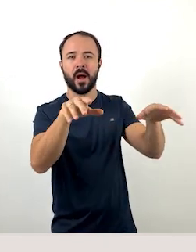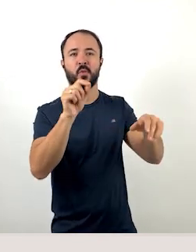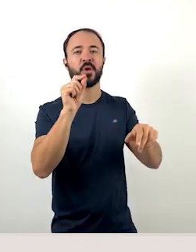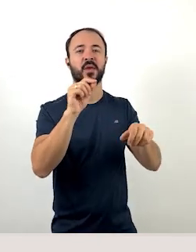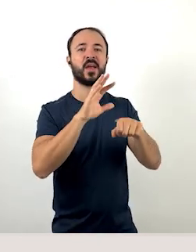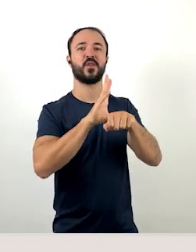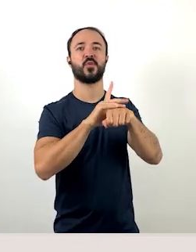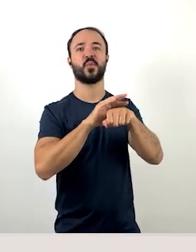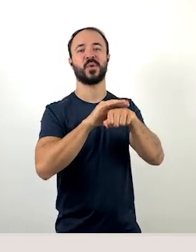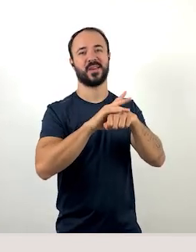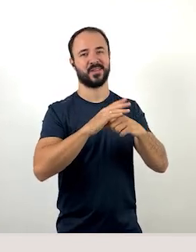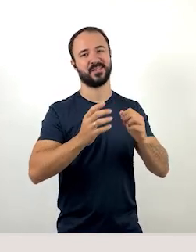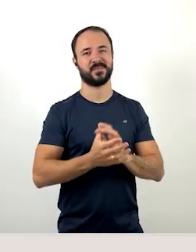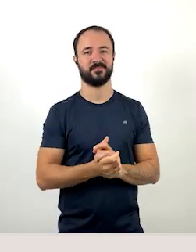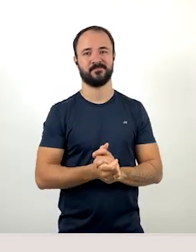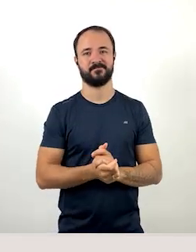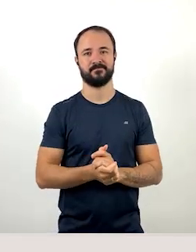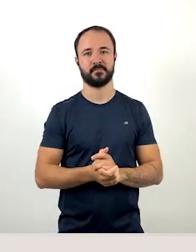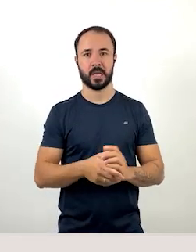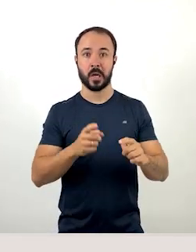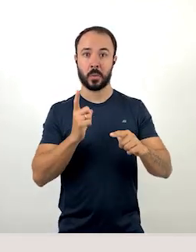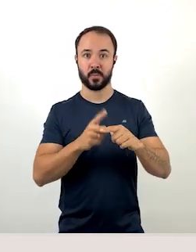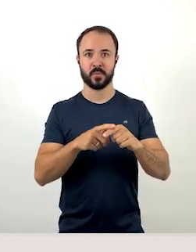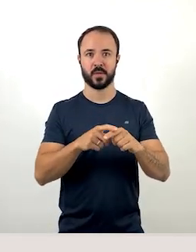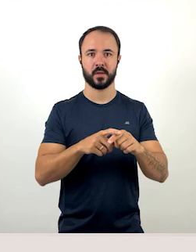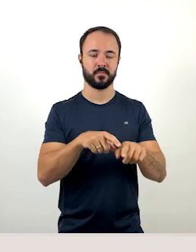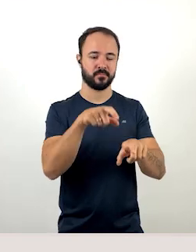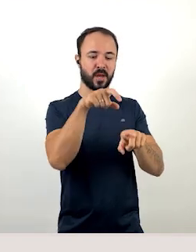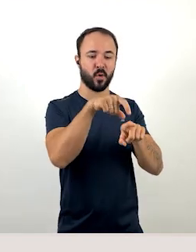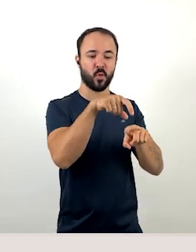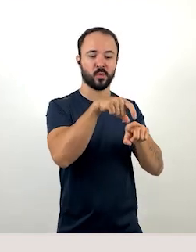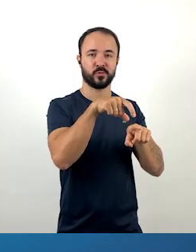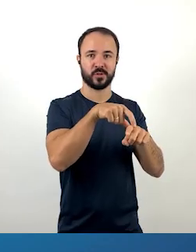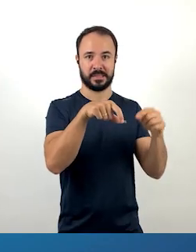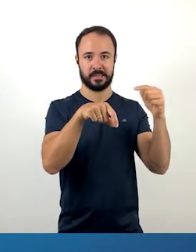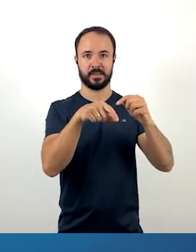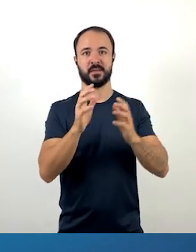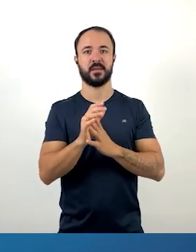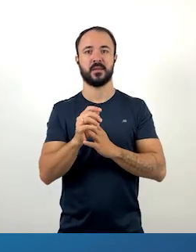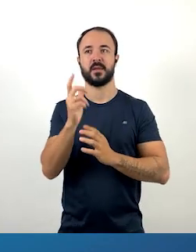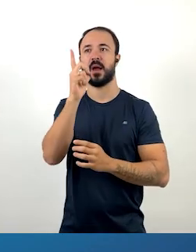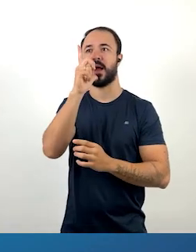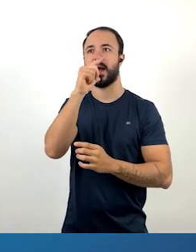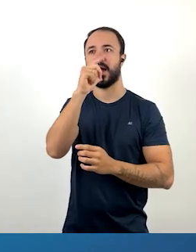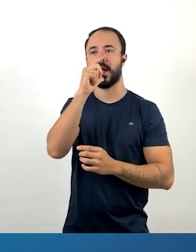febre amarela, porque justamente nessas conchas é acumulado água limpa.